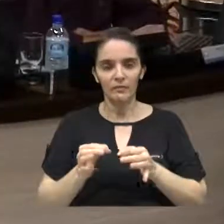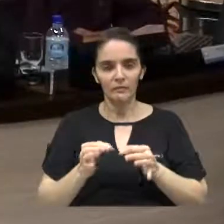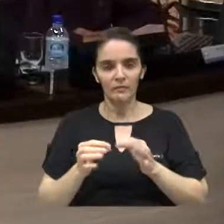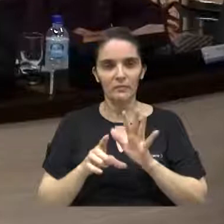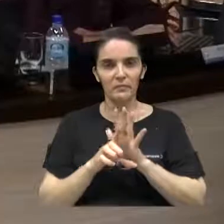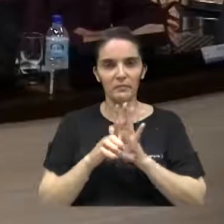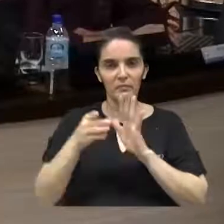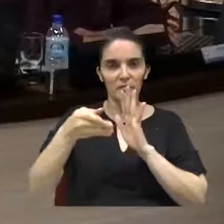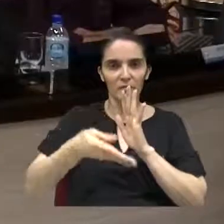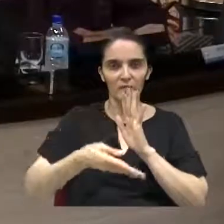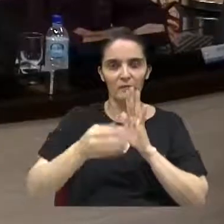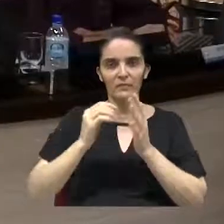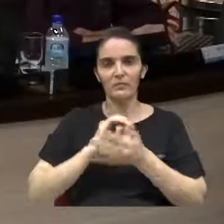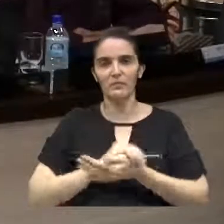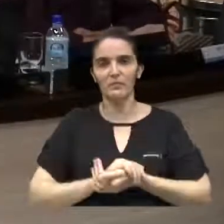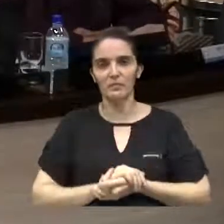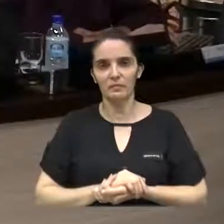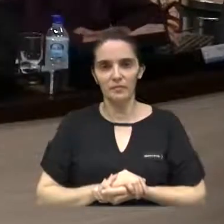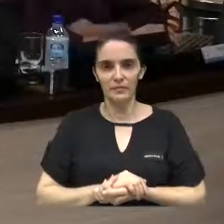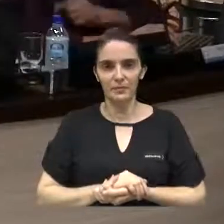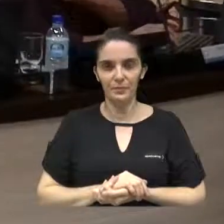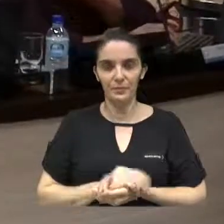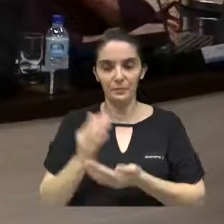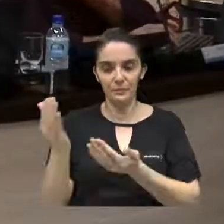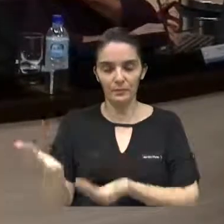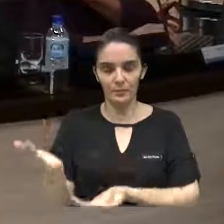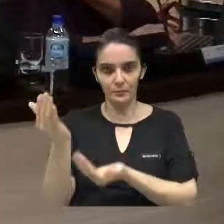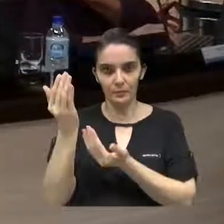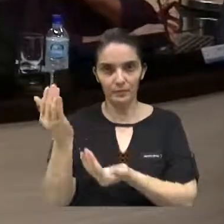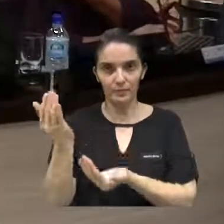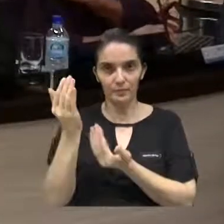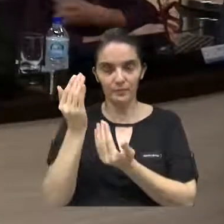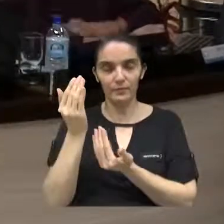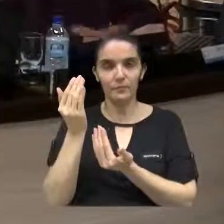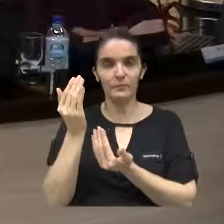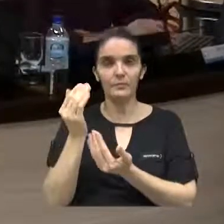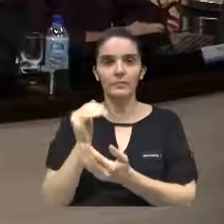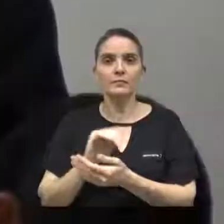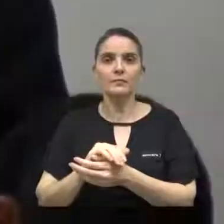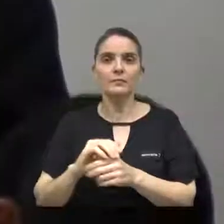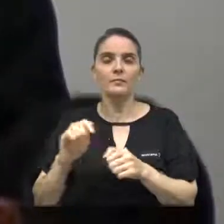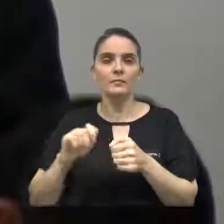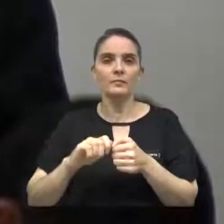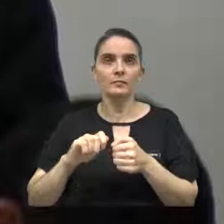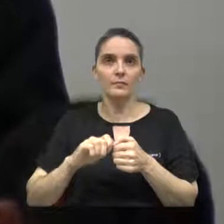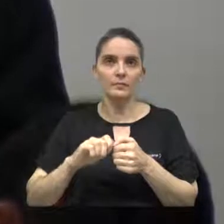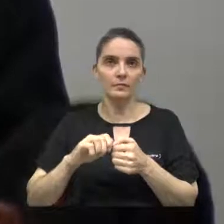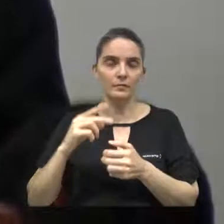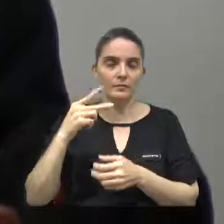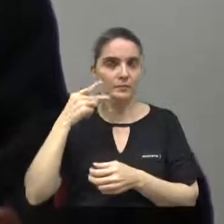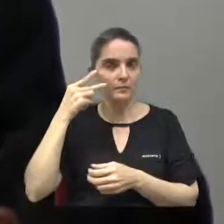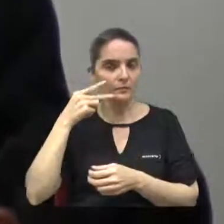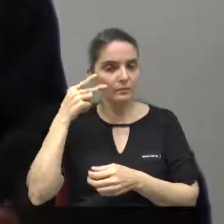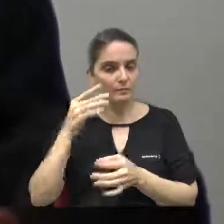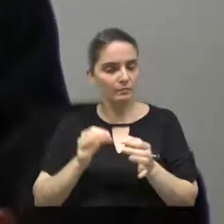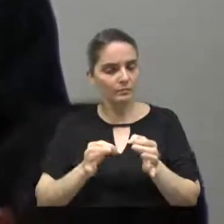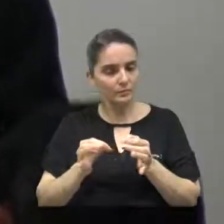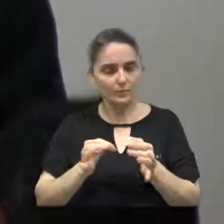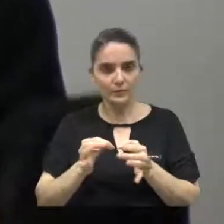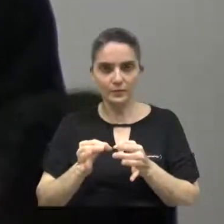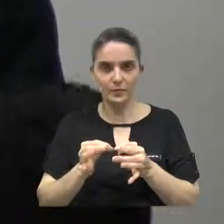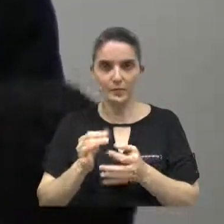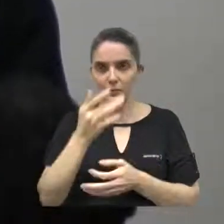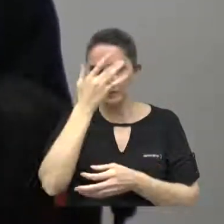trazer a essa casa essa homenagem. Homenagem que é feita pelo Poder Legislativo. E muitas pessoas